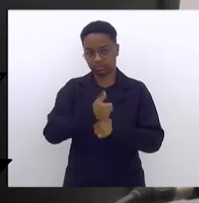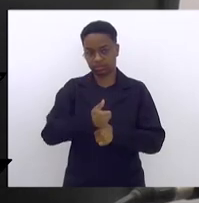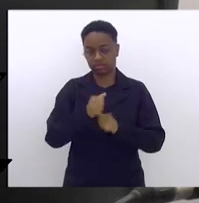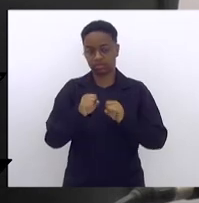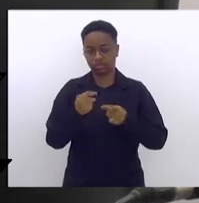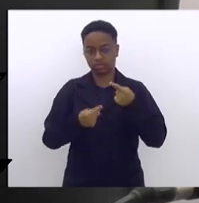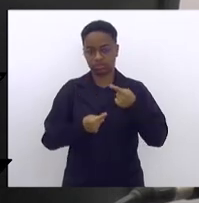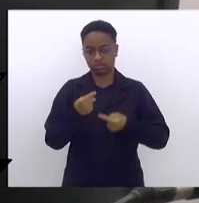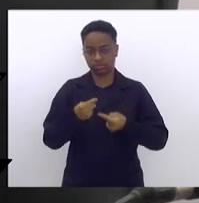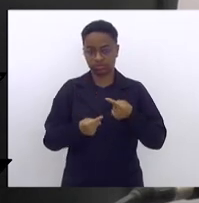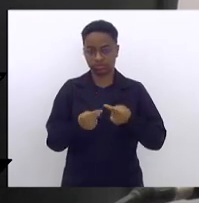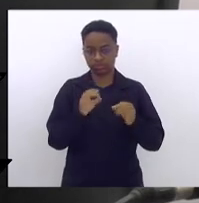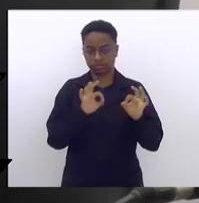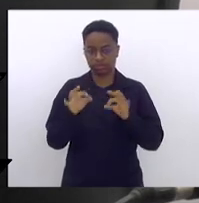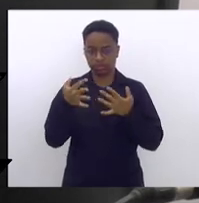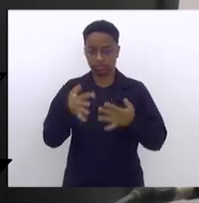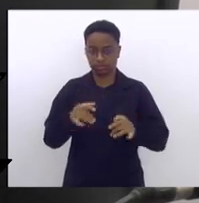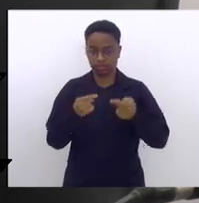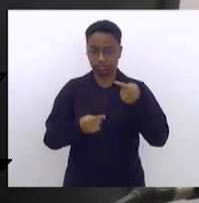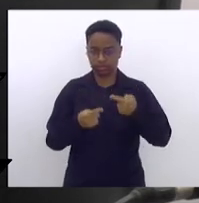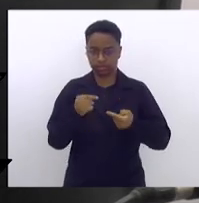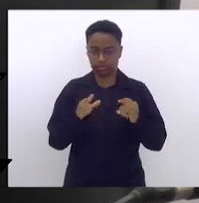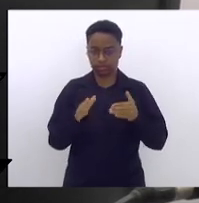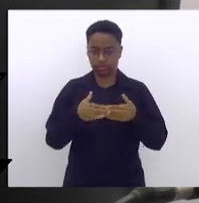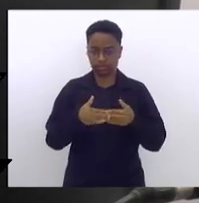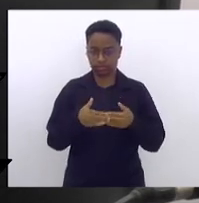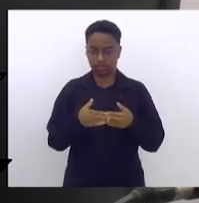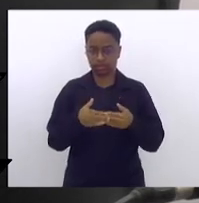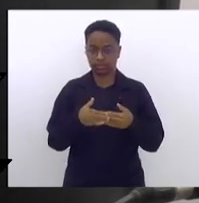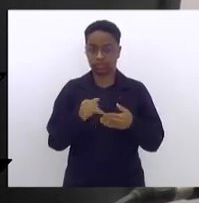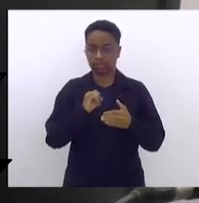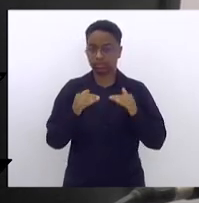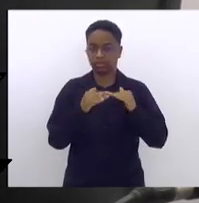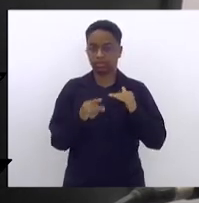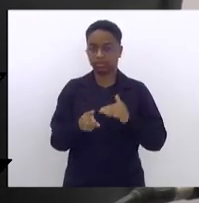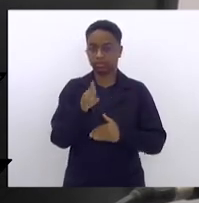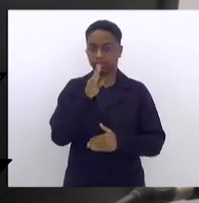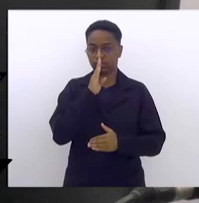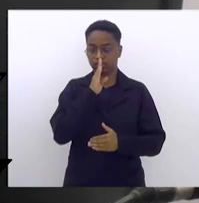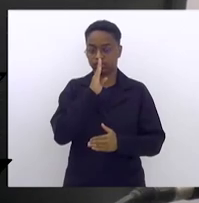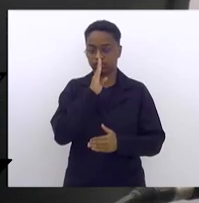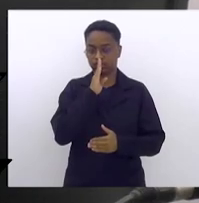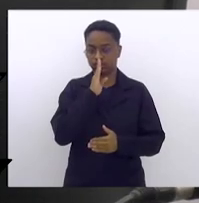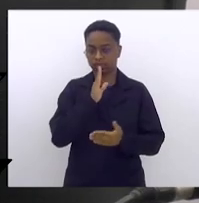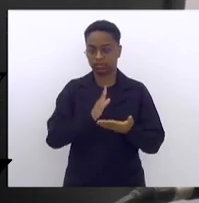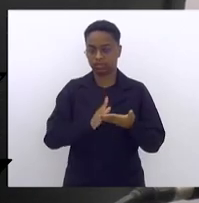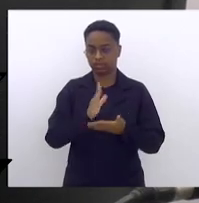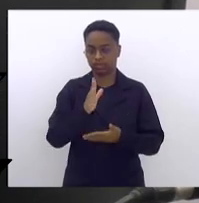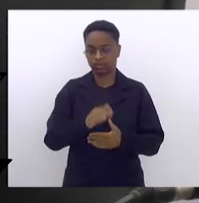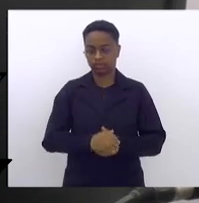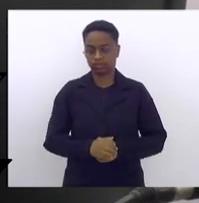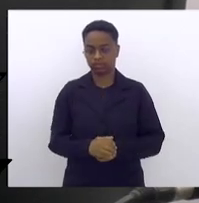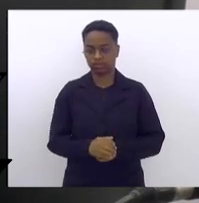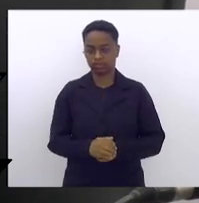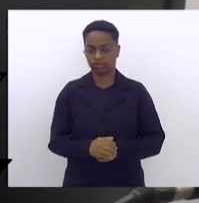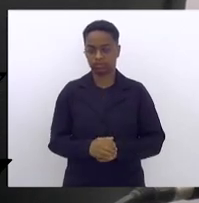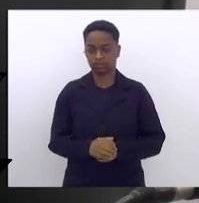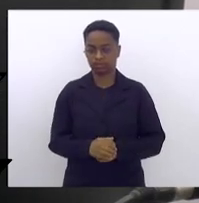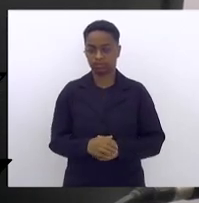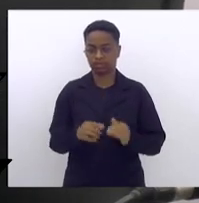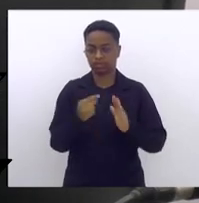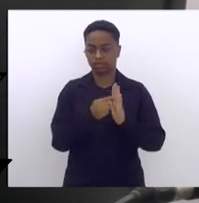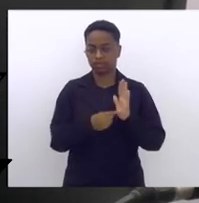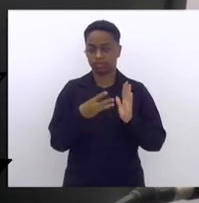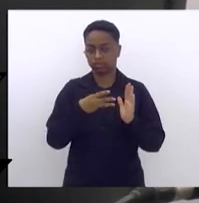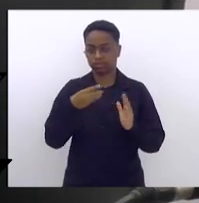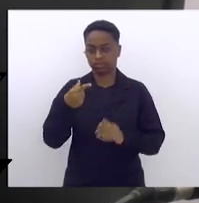discussão. Não havendo quem queira discutir, encerrada a discussão. Em votação, senhores que aprovam, permaneçam como estão, aprovado. 37